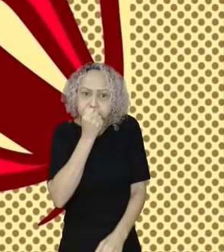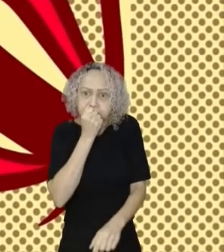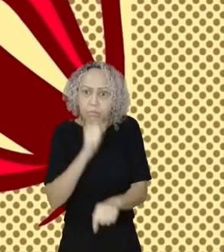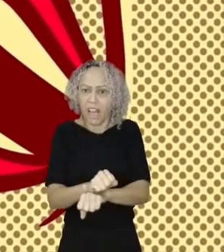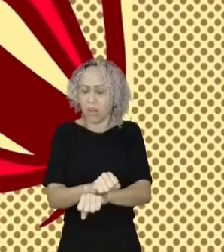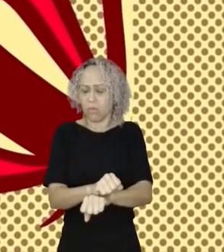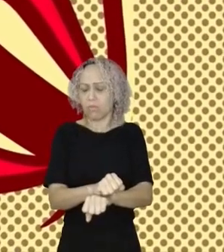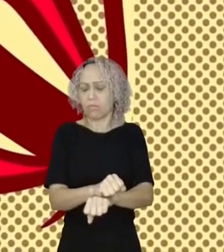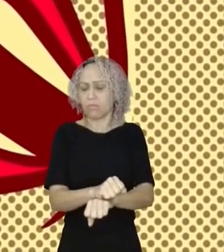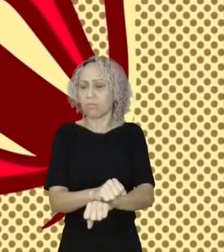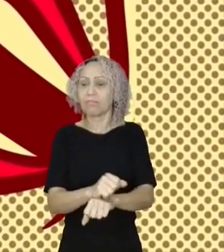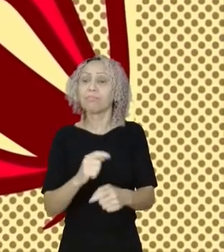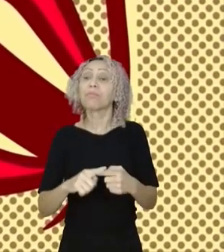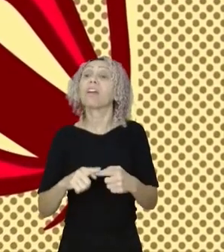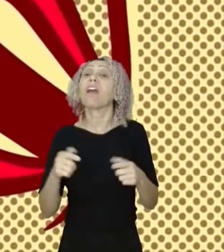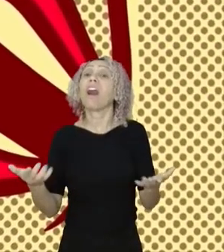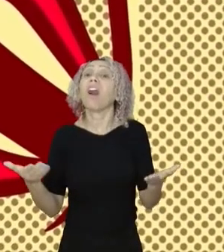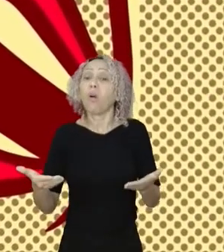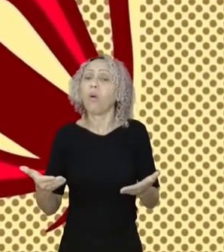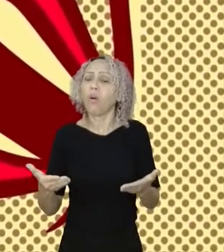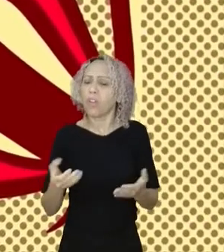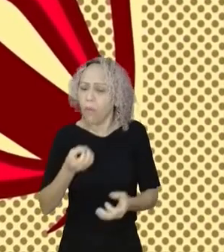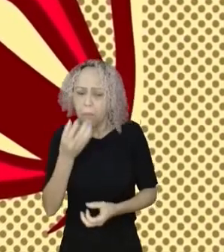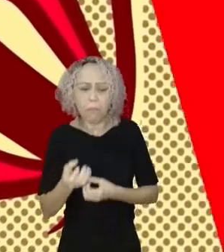agora eu vou falar.